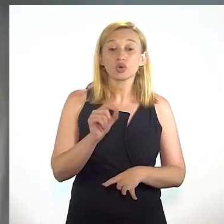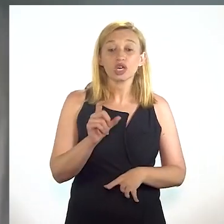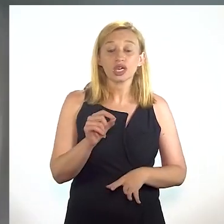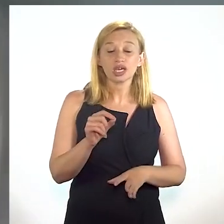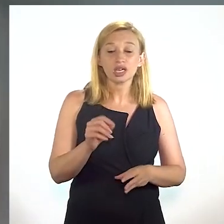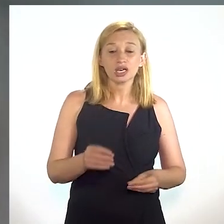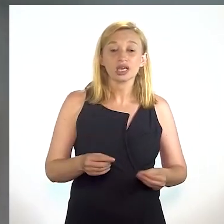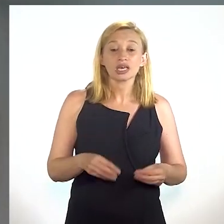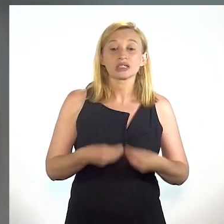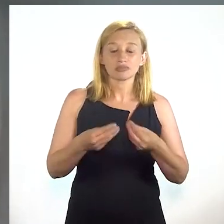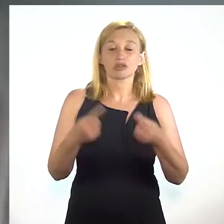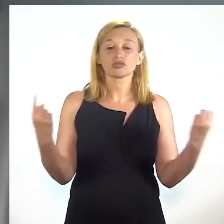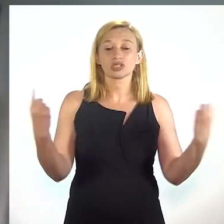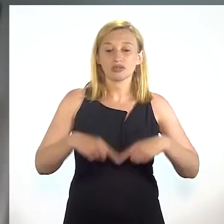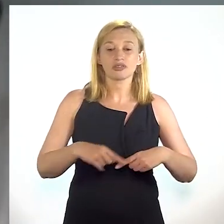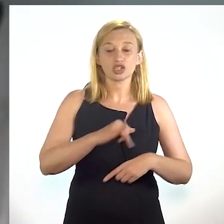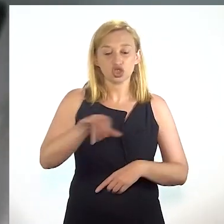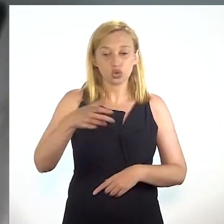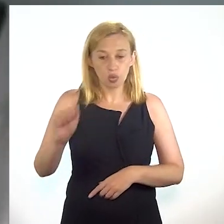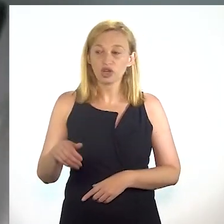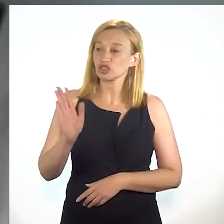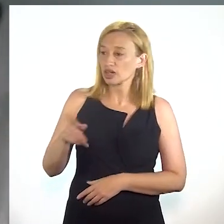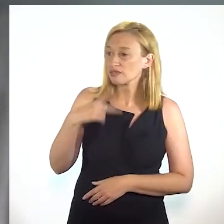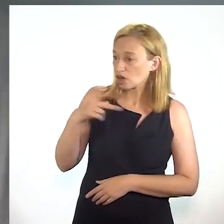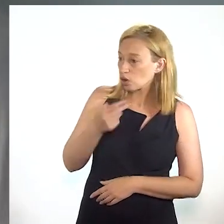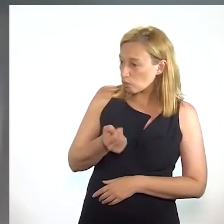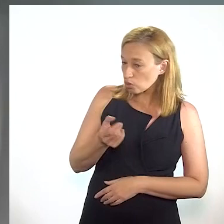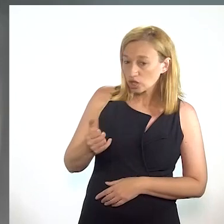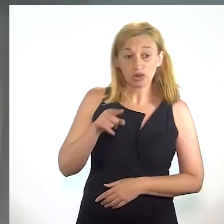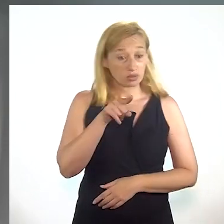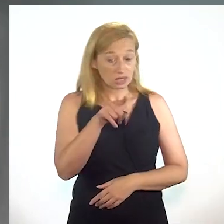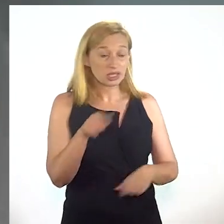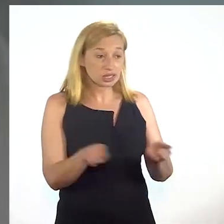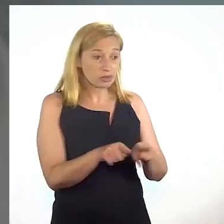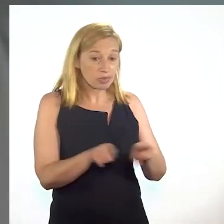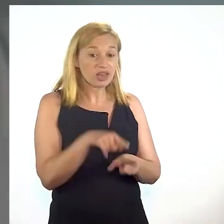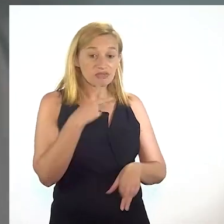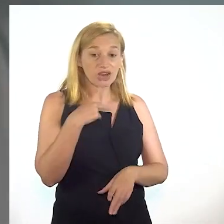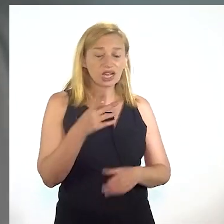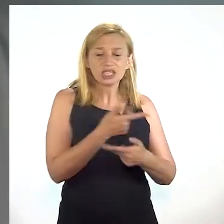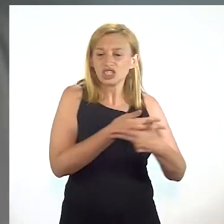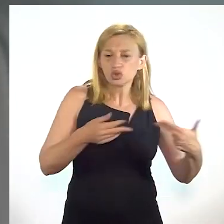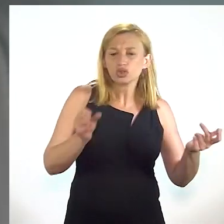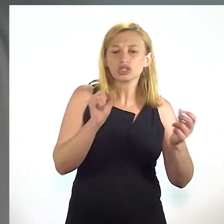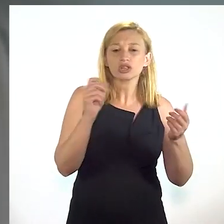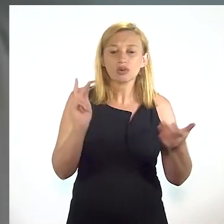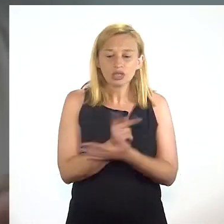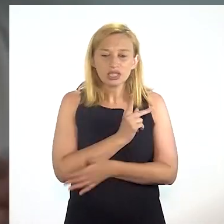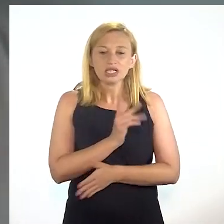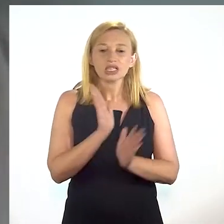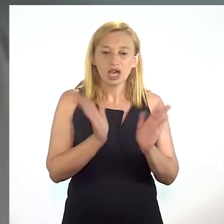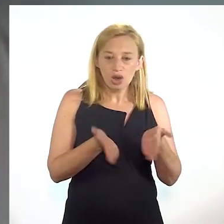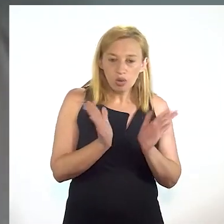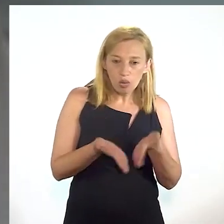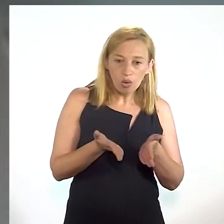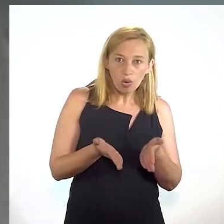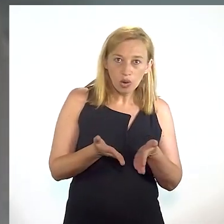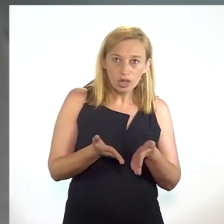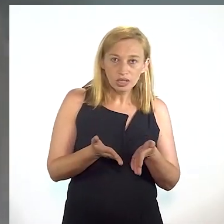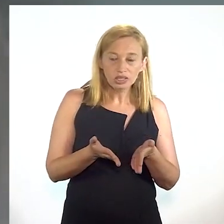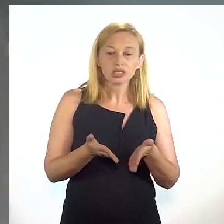a pandemia e o que ela trouxe de desafio. Joana falou já um pouquinho, mas você também falou das coisas que